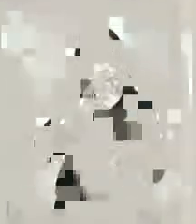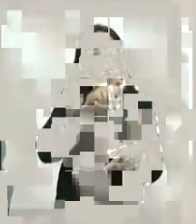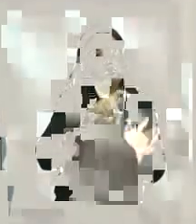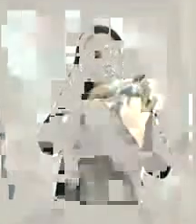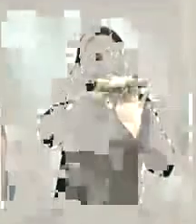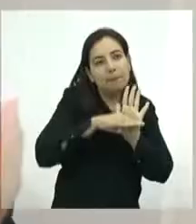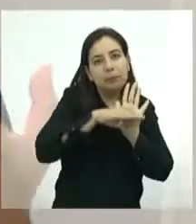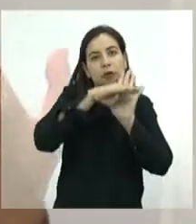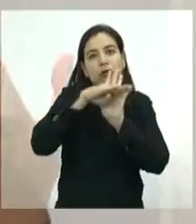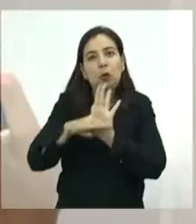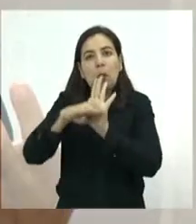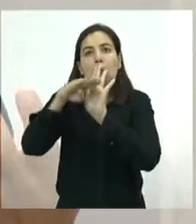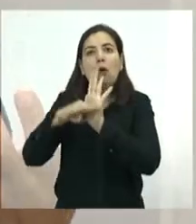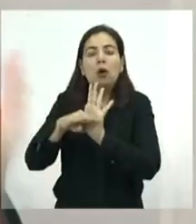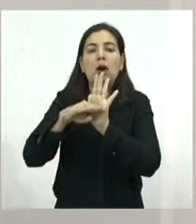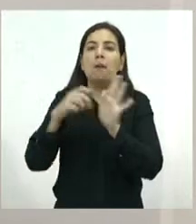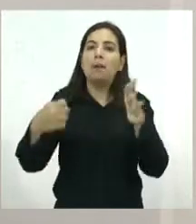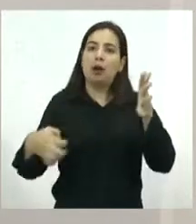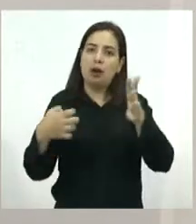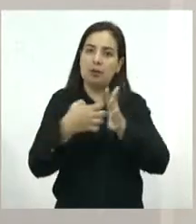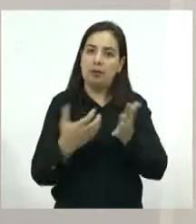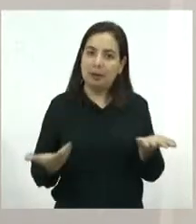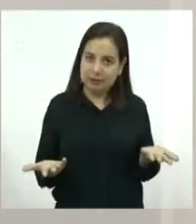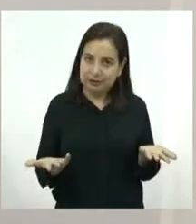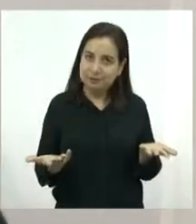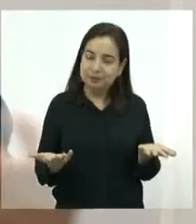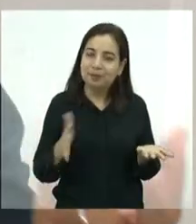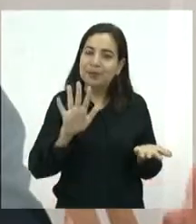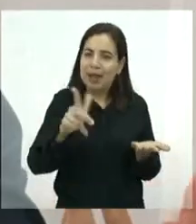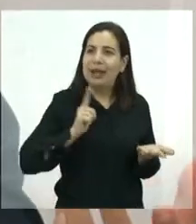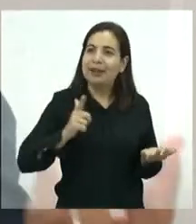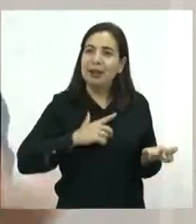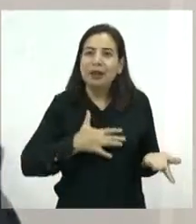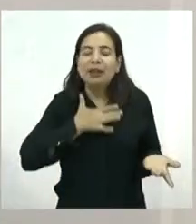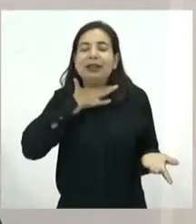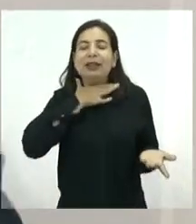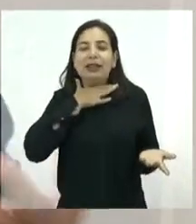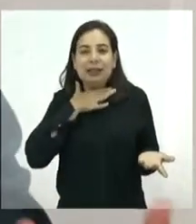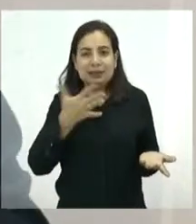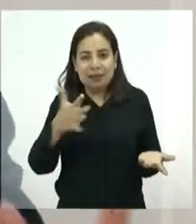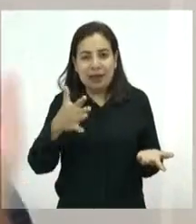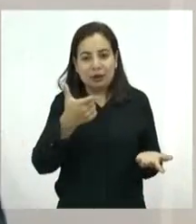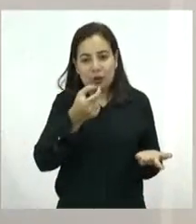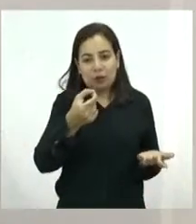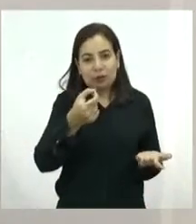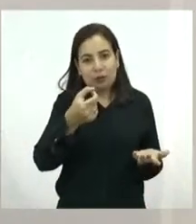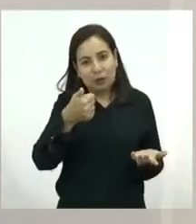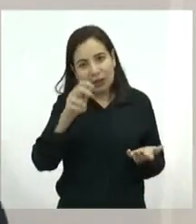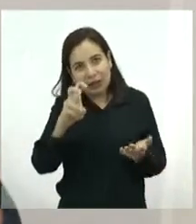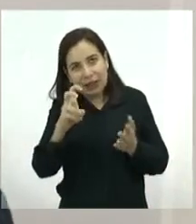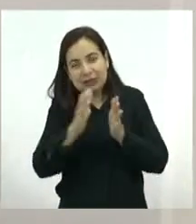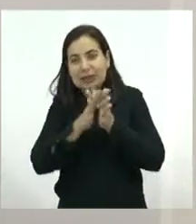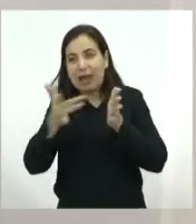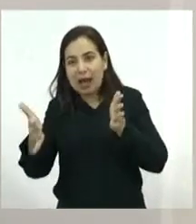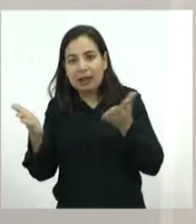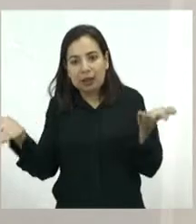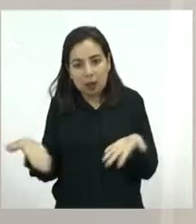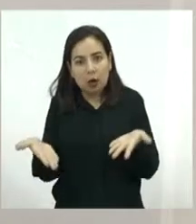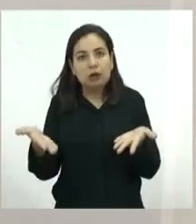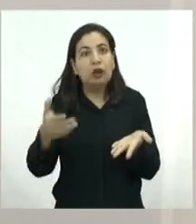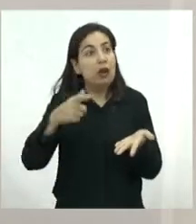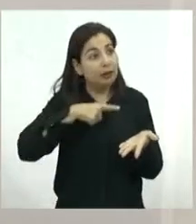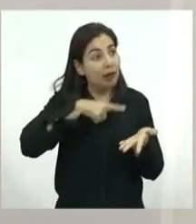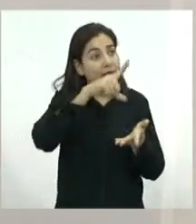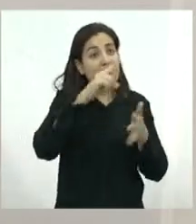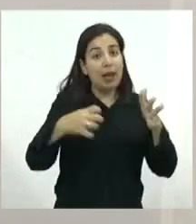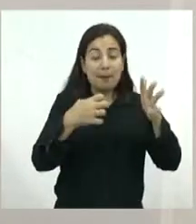seja, houve uma crise na economia do Brasil, de 2015 para cá as grandes empresas foram beneficiadas